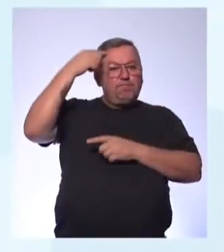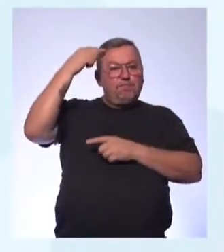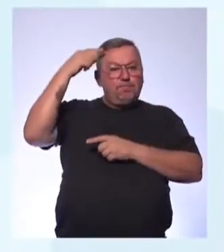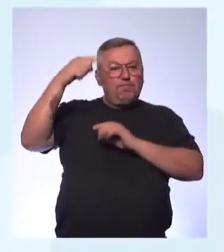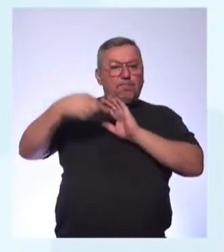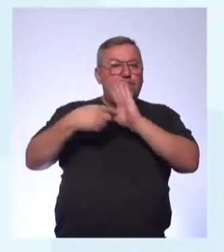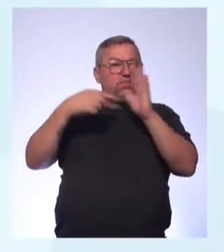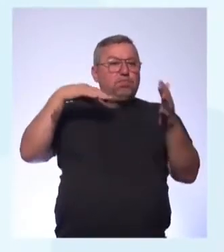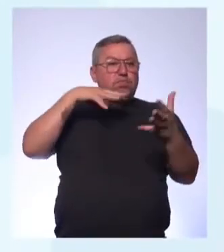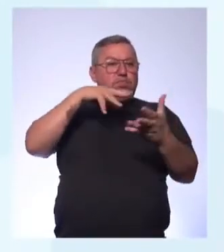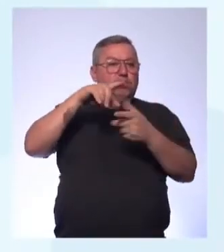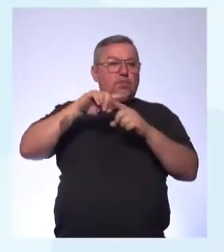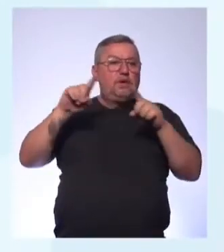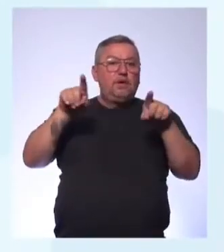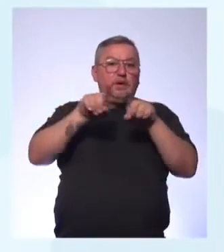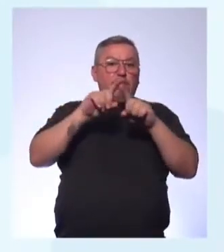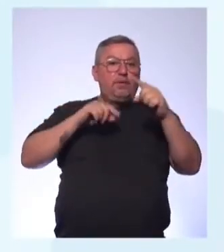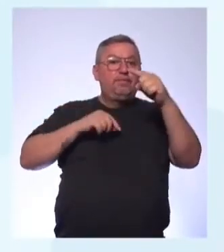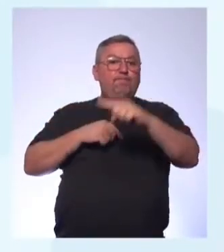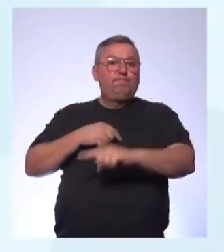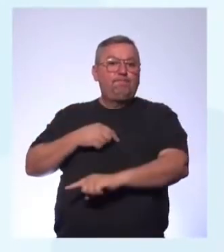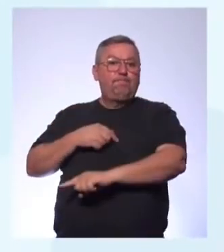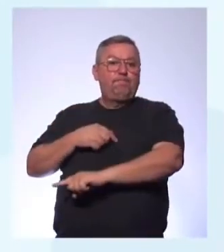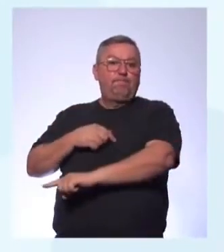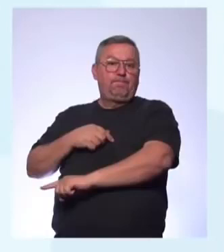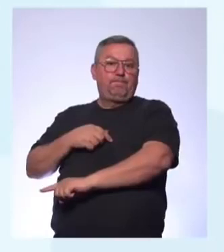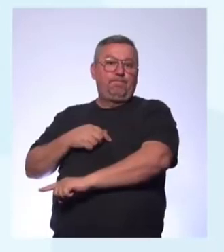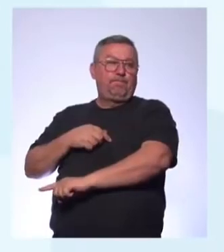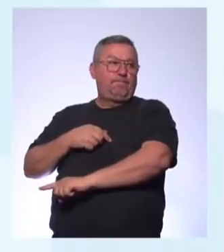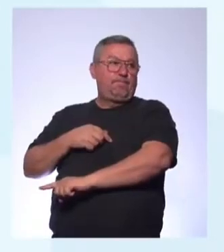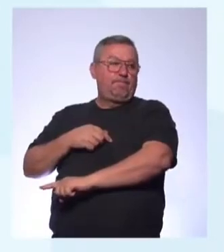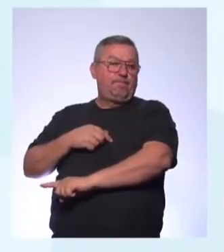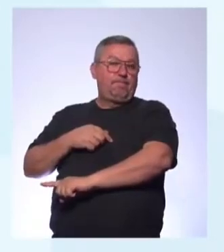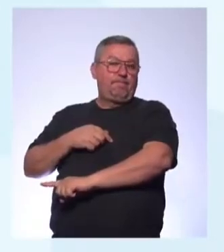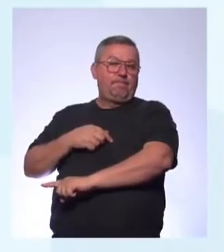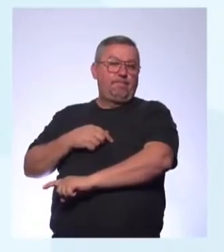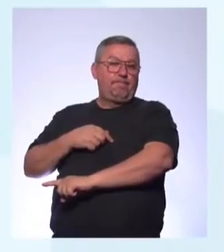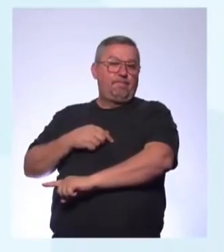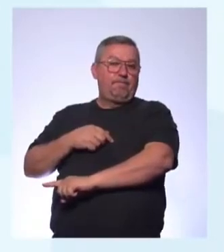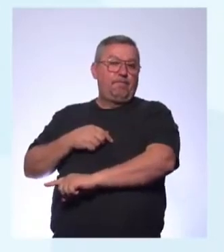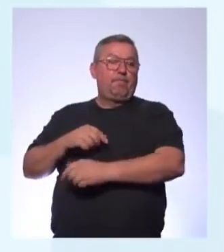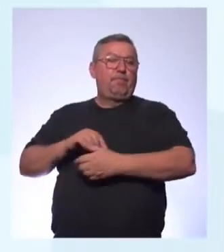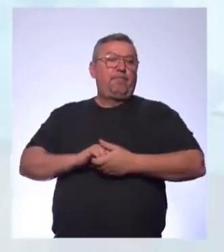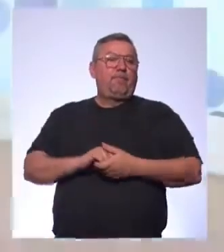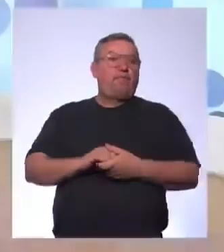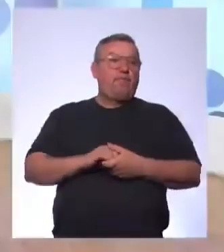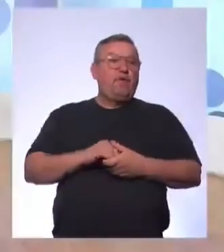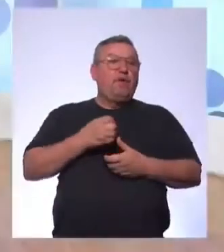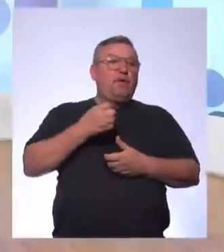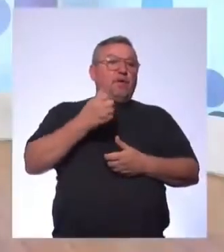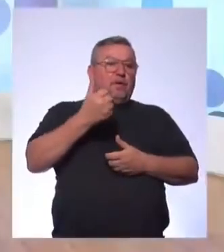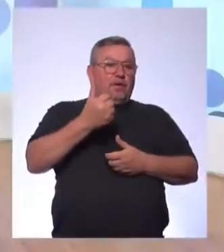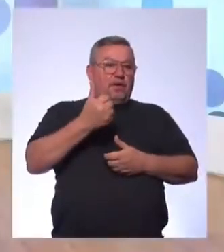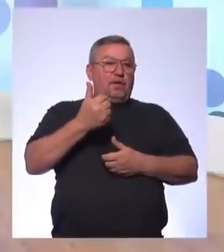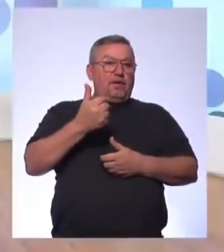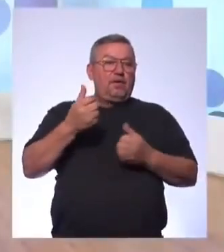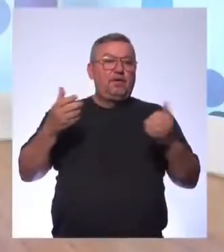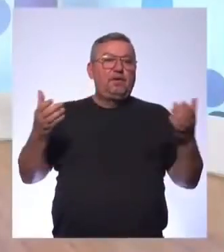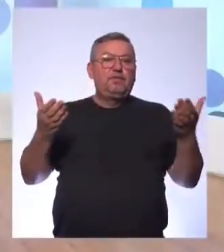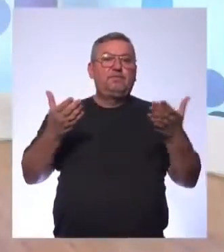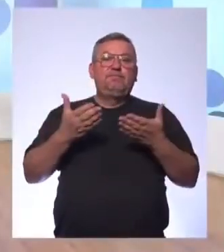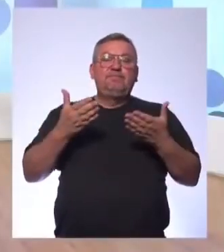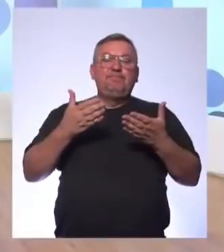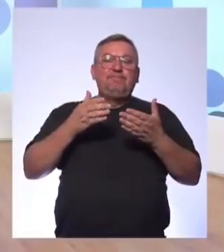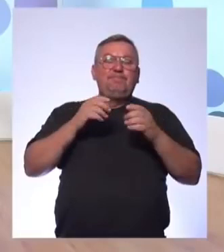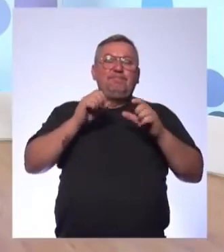mundo. E as reading strategies são skimming, scanning, cognates and others. Muito bem. Então, agora, o